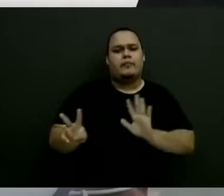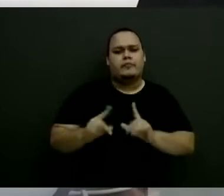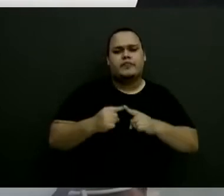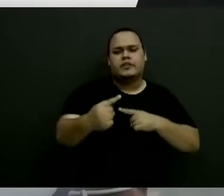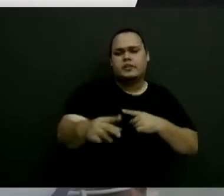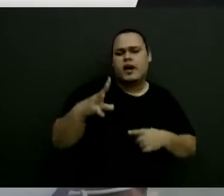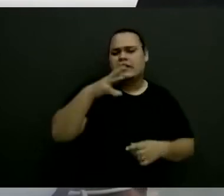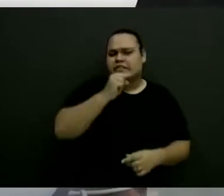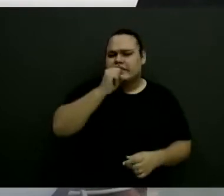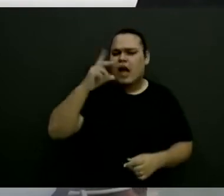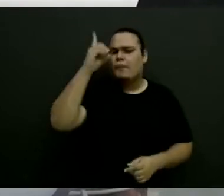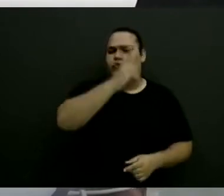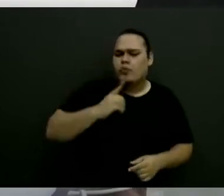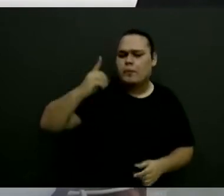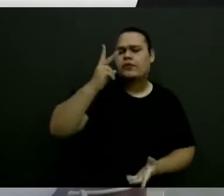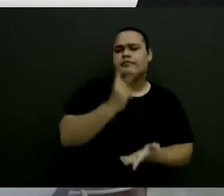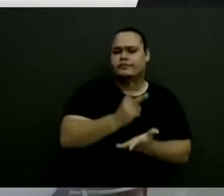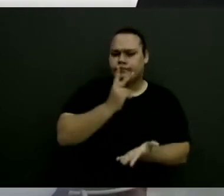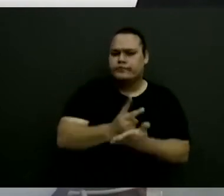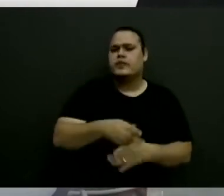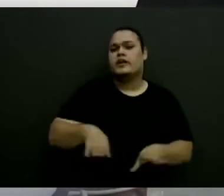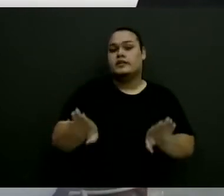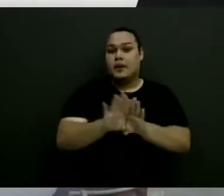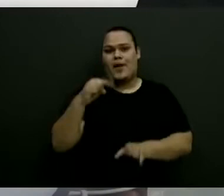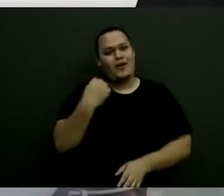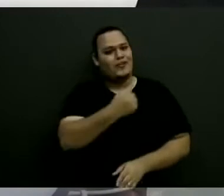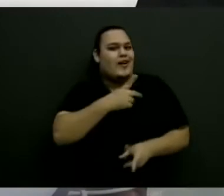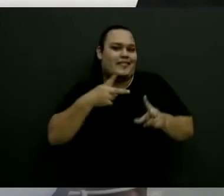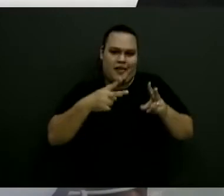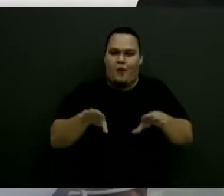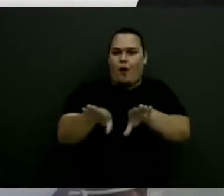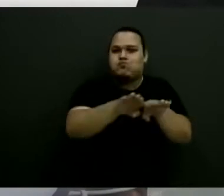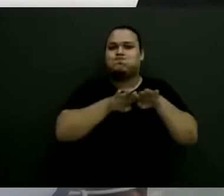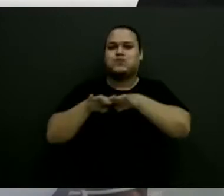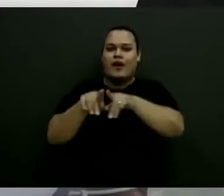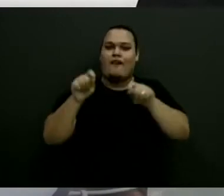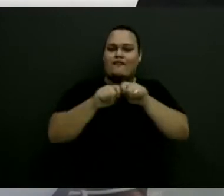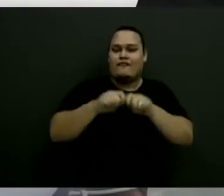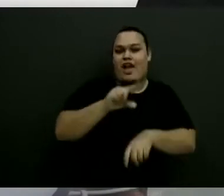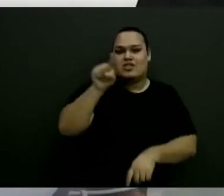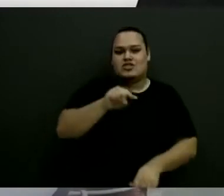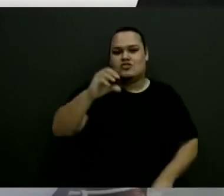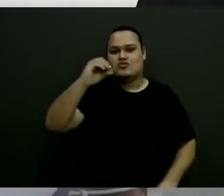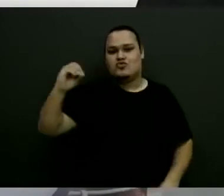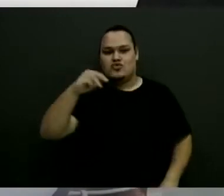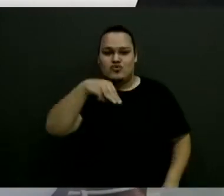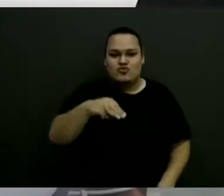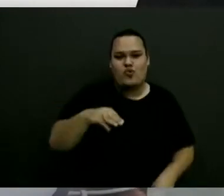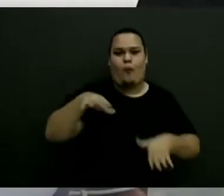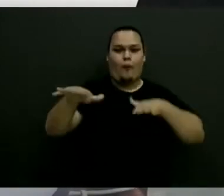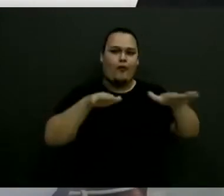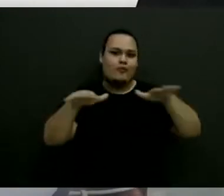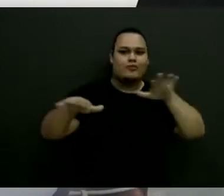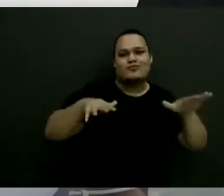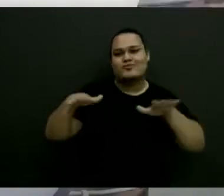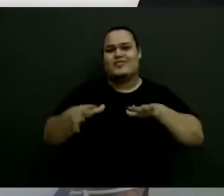E é exatamente isso que nós também, todos nós estamos fazendo, né? É Zoom para lá, é Zoom para cá, é um Zoom, Zoom, Zoom. Na